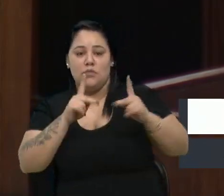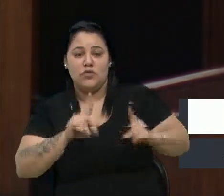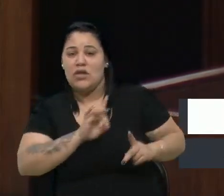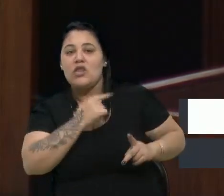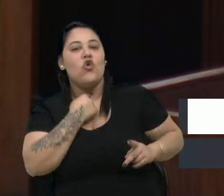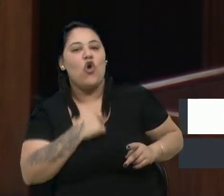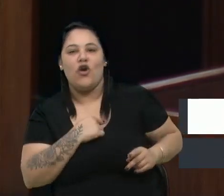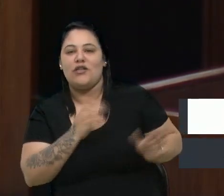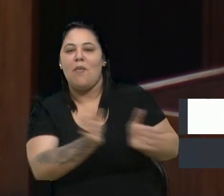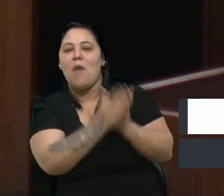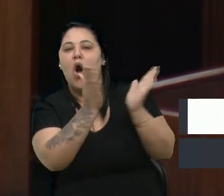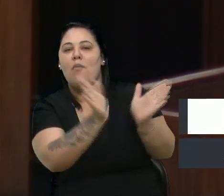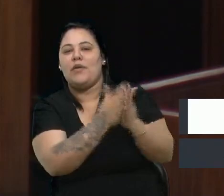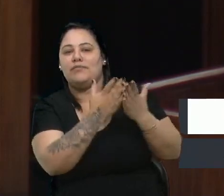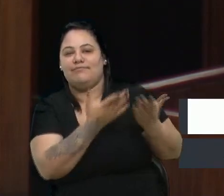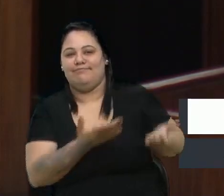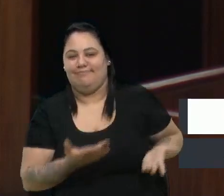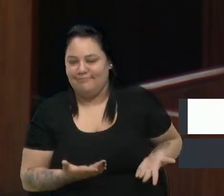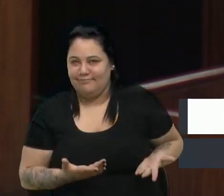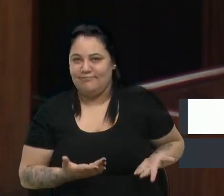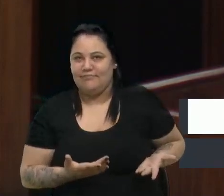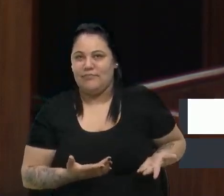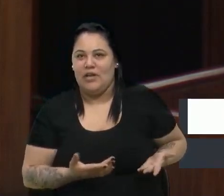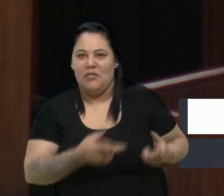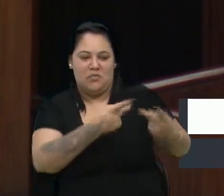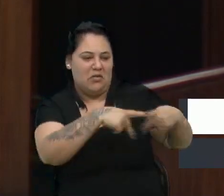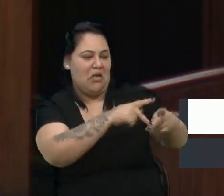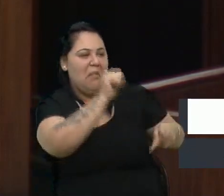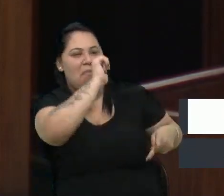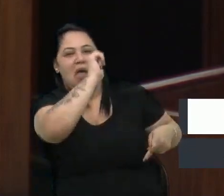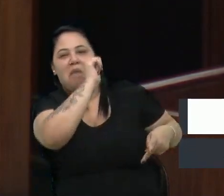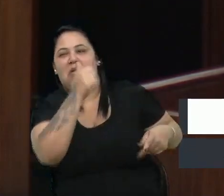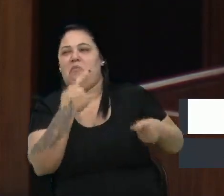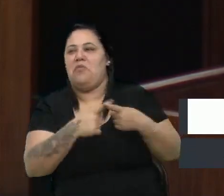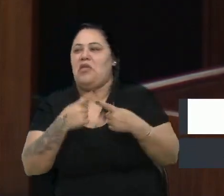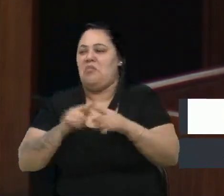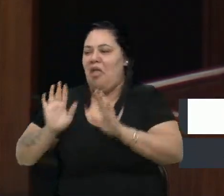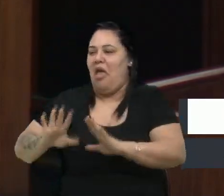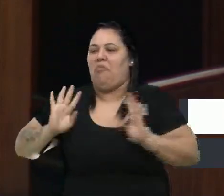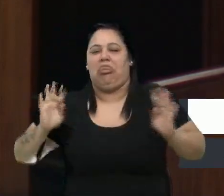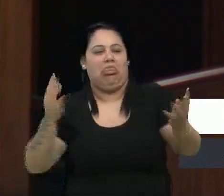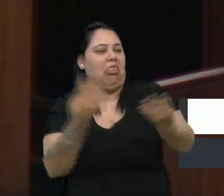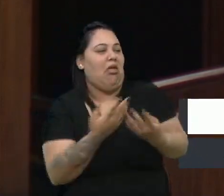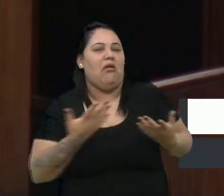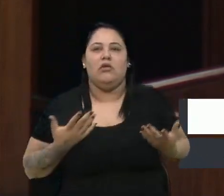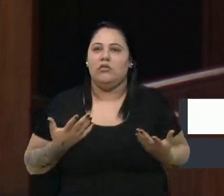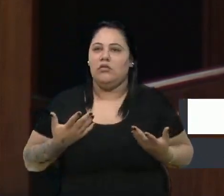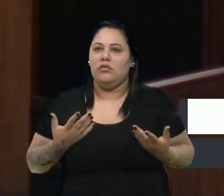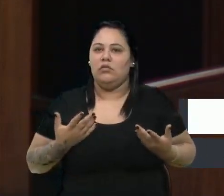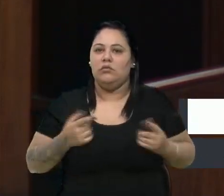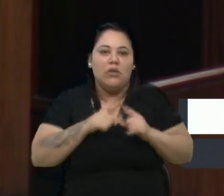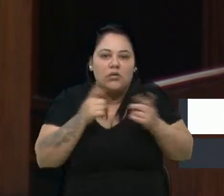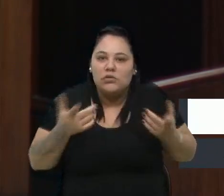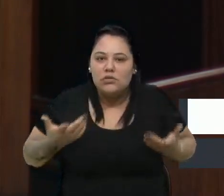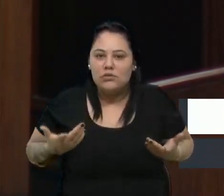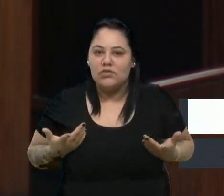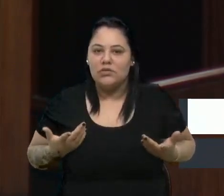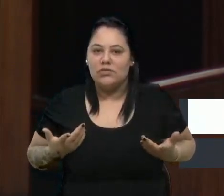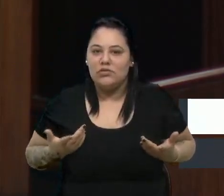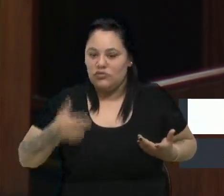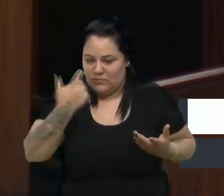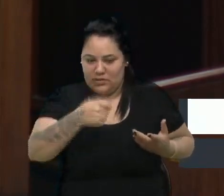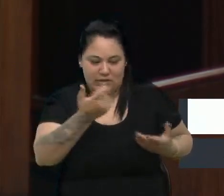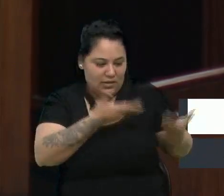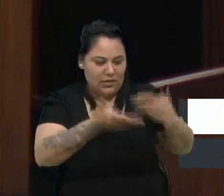pobre. Ah, porque o povo bebe, porque o povo fica aqui ao redor. Pois é, gente. Mas nós